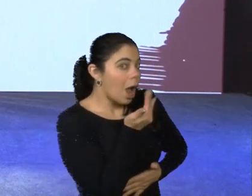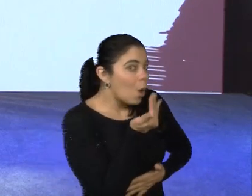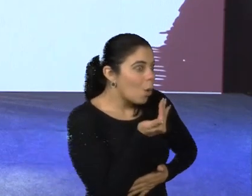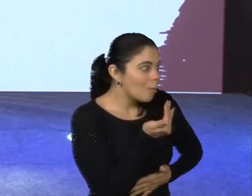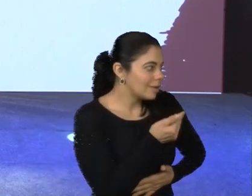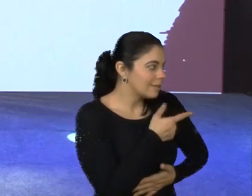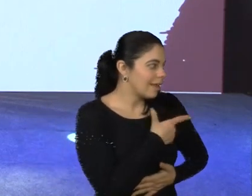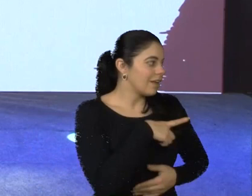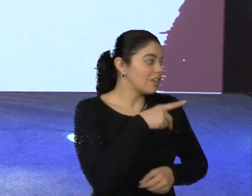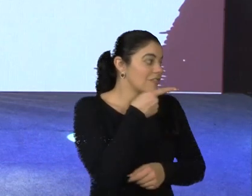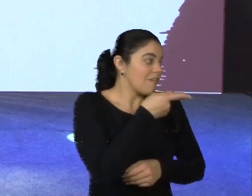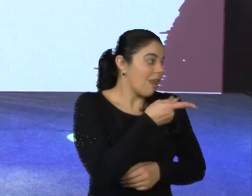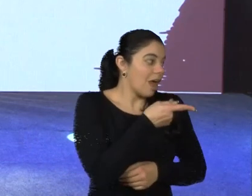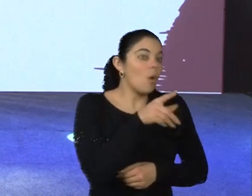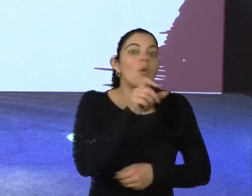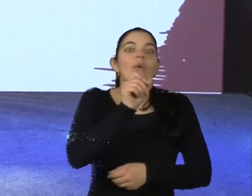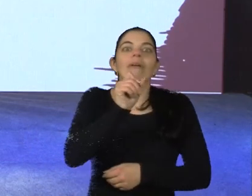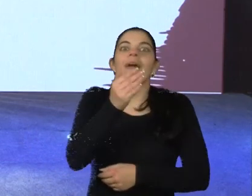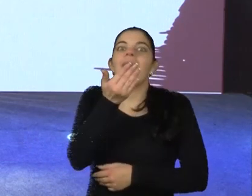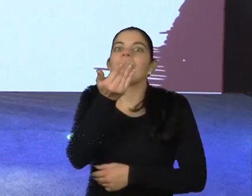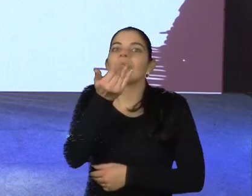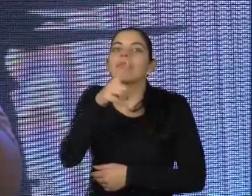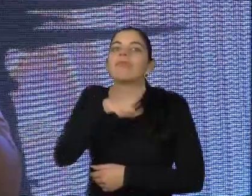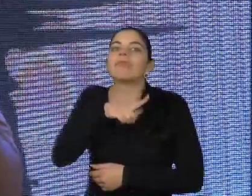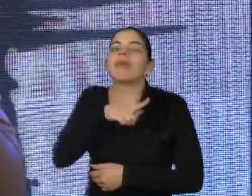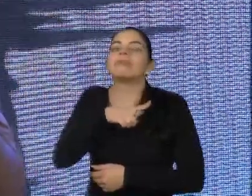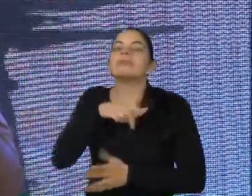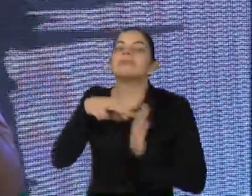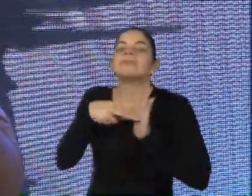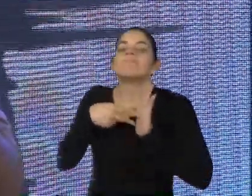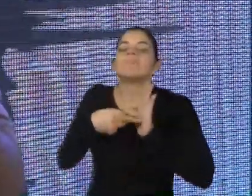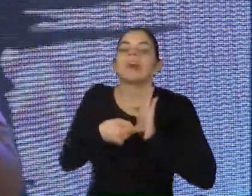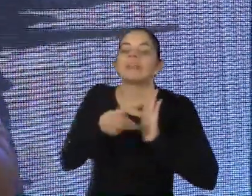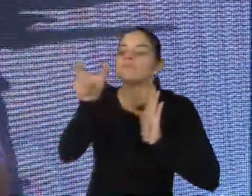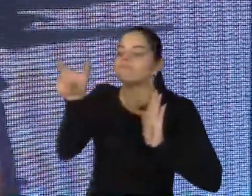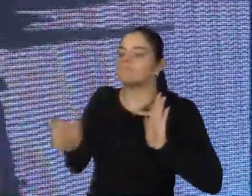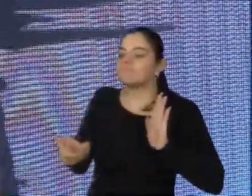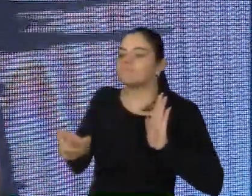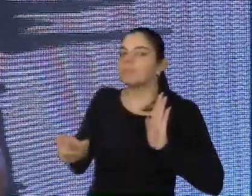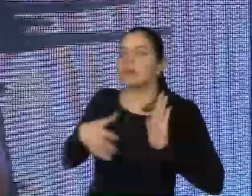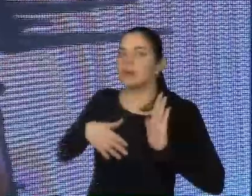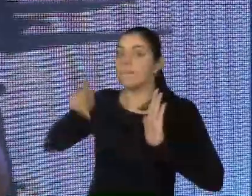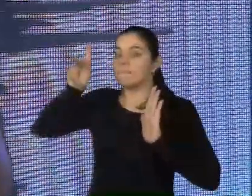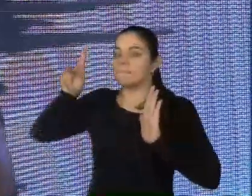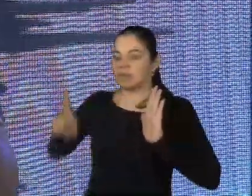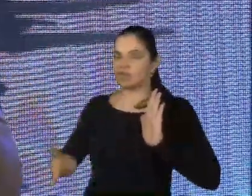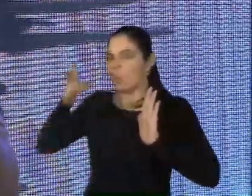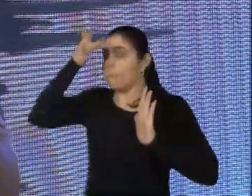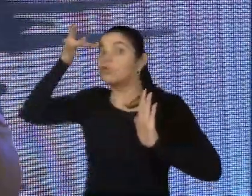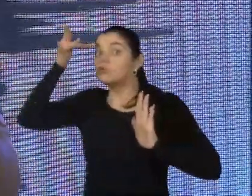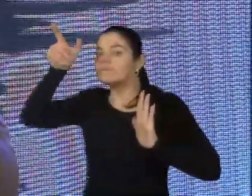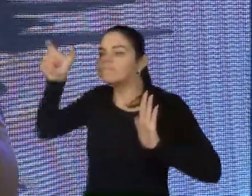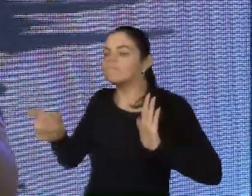é aqui que a gente fala, o que a alimentação tem a ver com a nossa espécie Homo sapiens, porque nós não